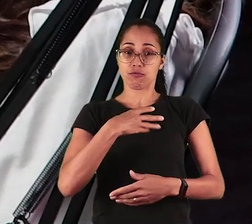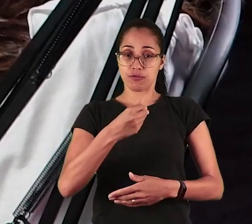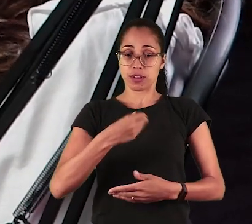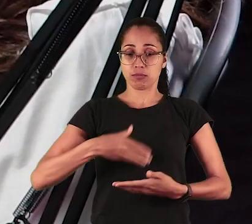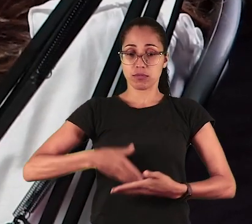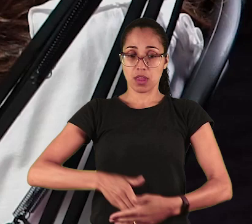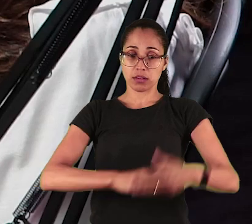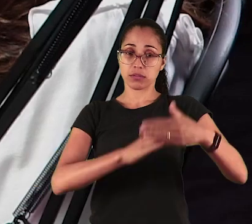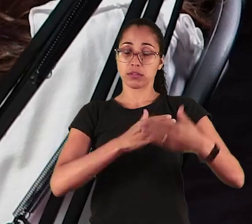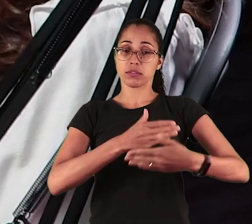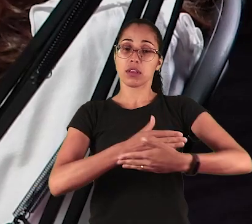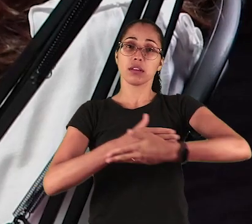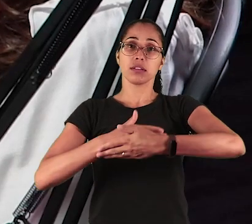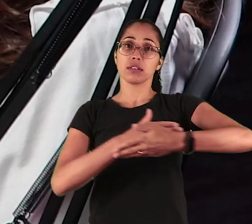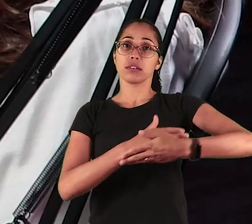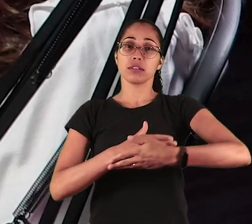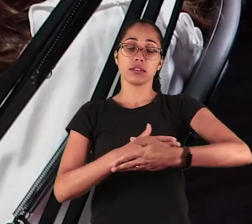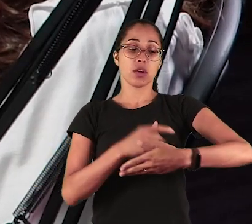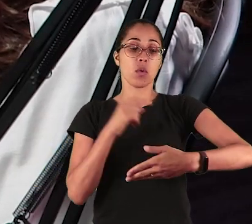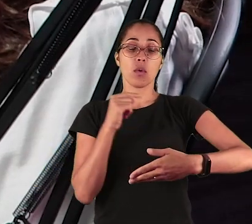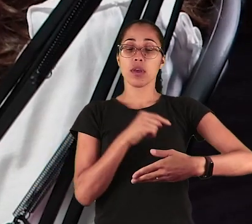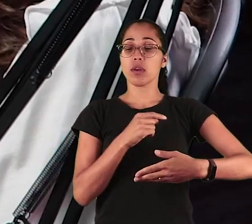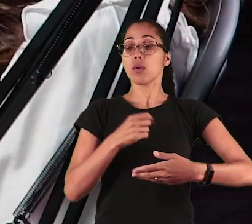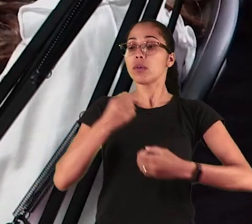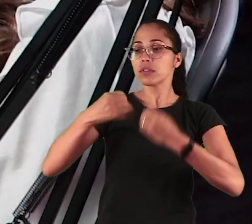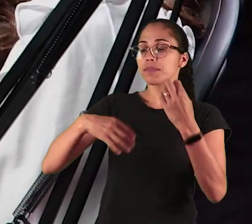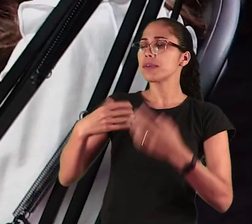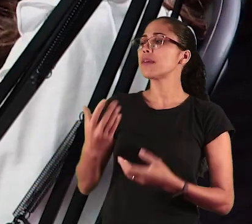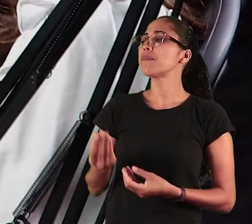Ah se você cumprir todas as metas né